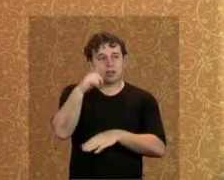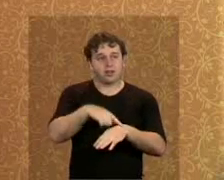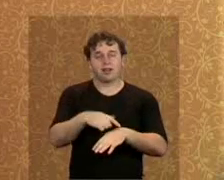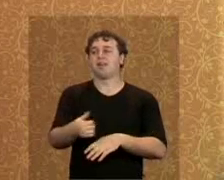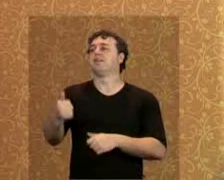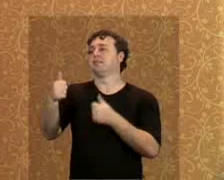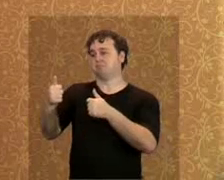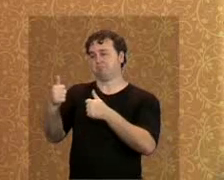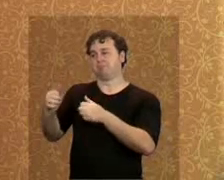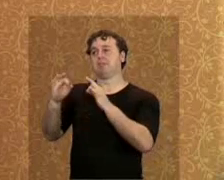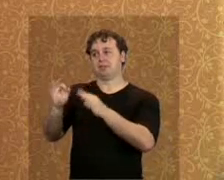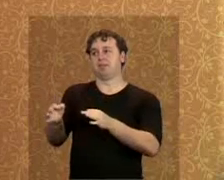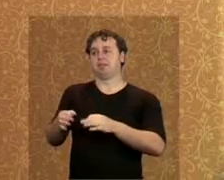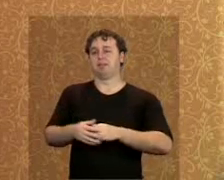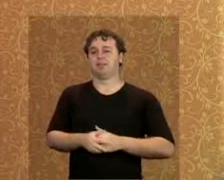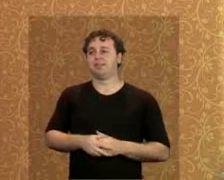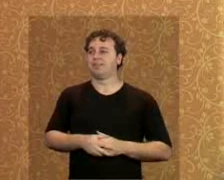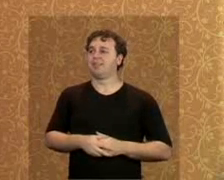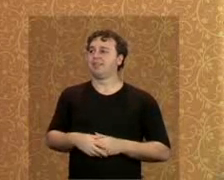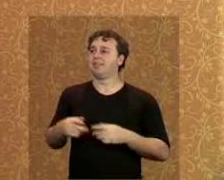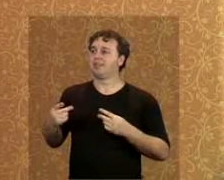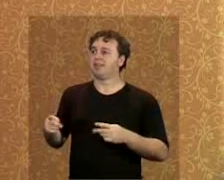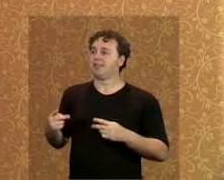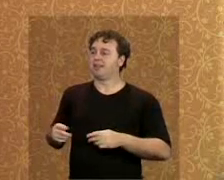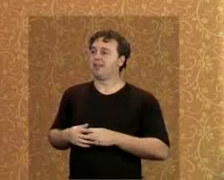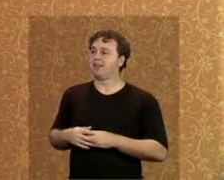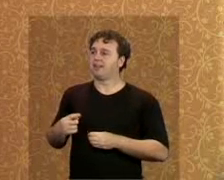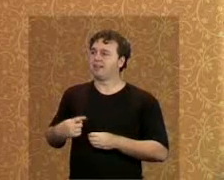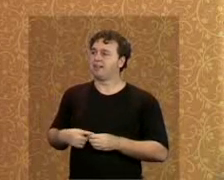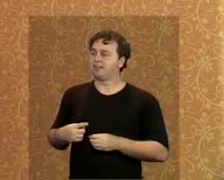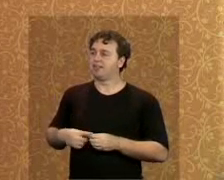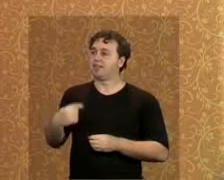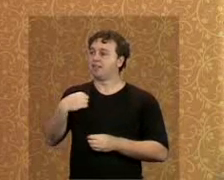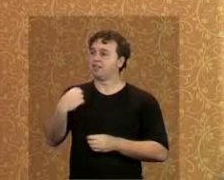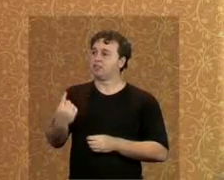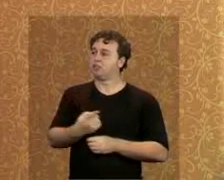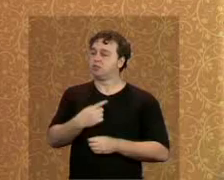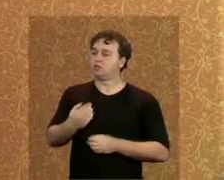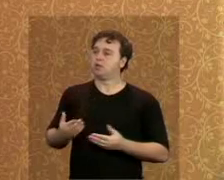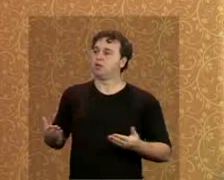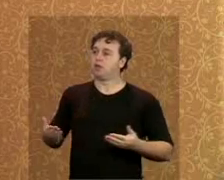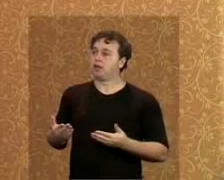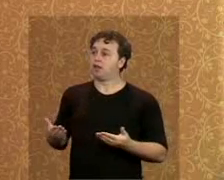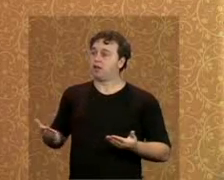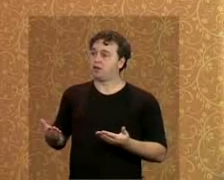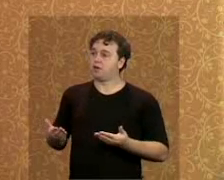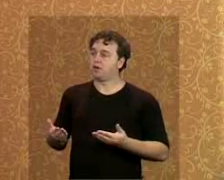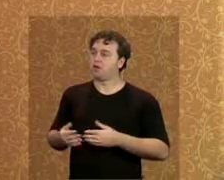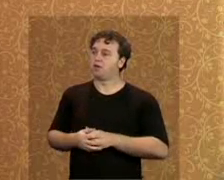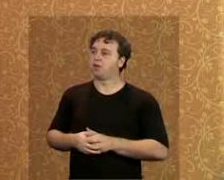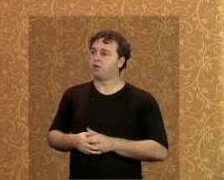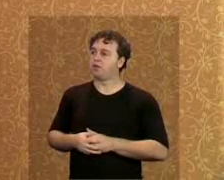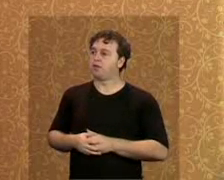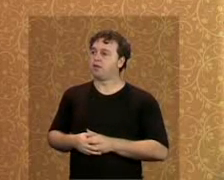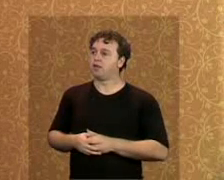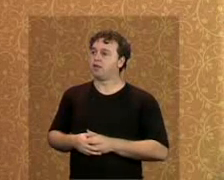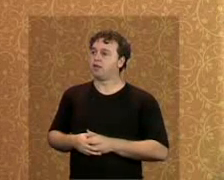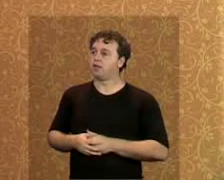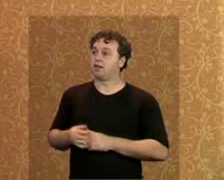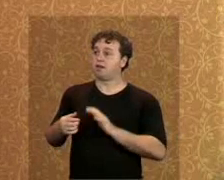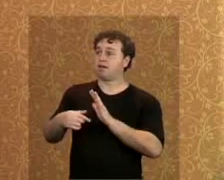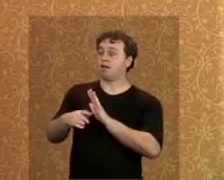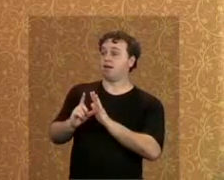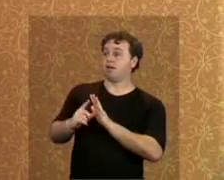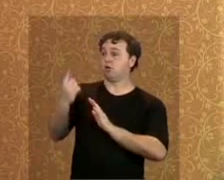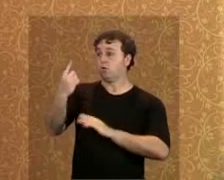tem... exatamente. Olha, aqui seja... Hã? Pode falar, meu amigo. Aqui na nossa cidade é uma hora antes